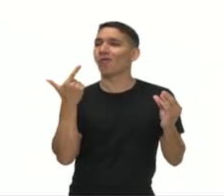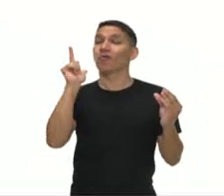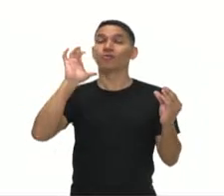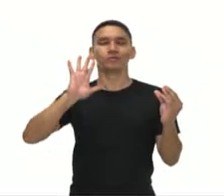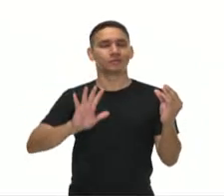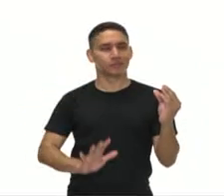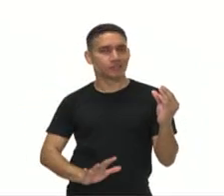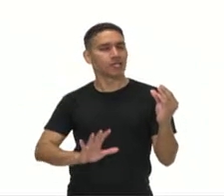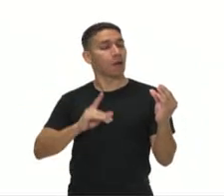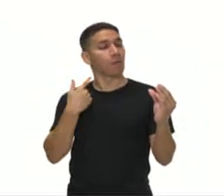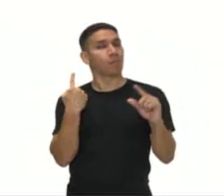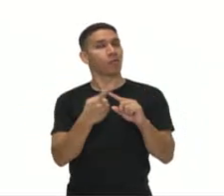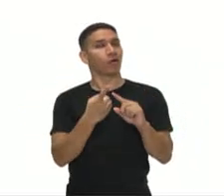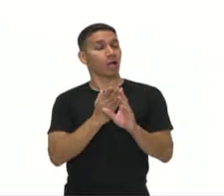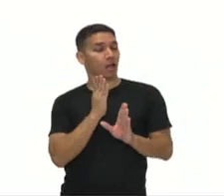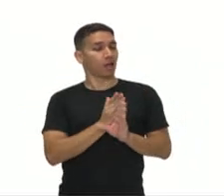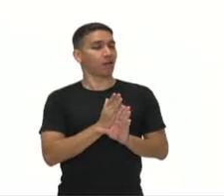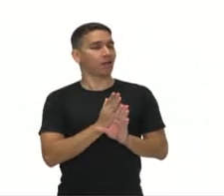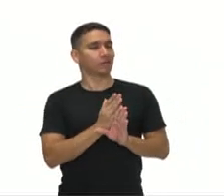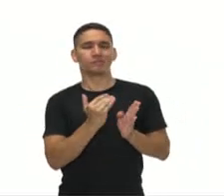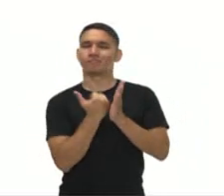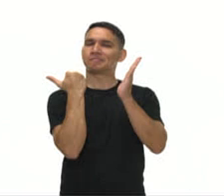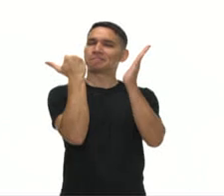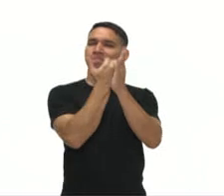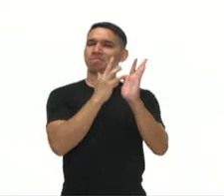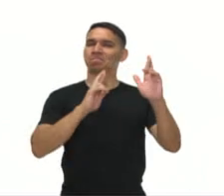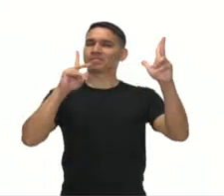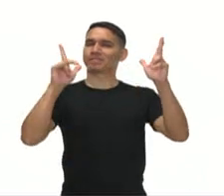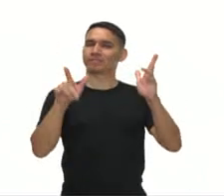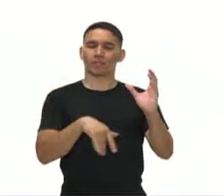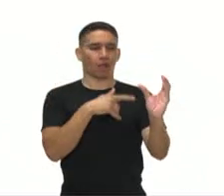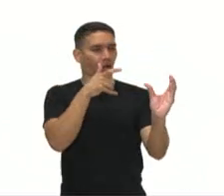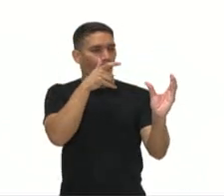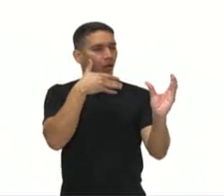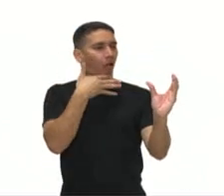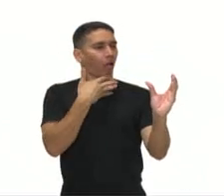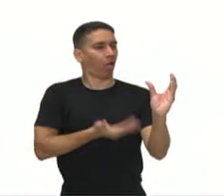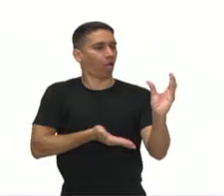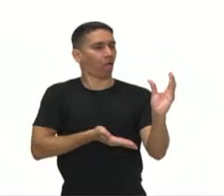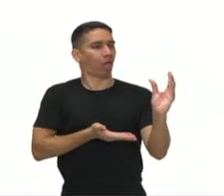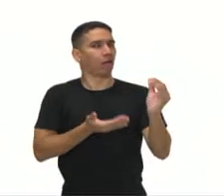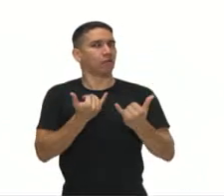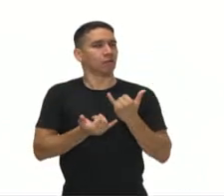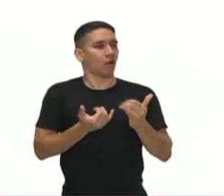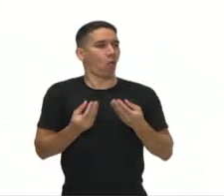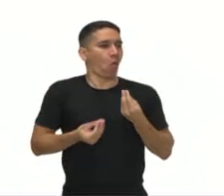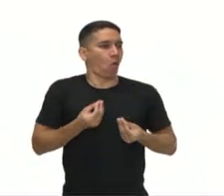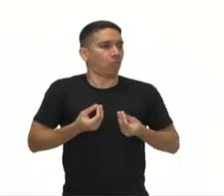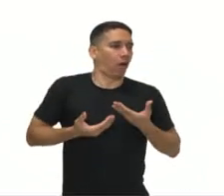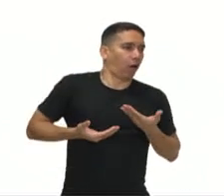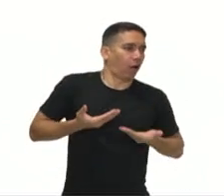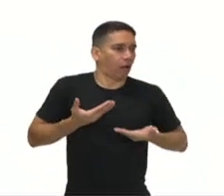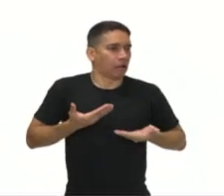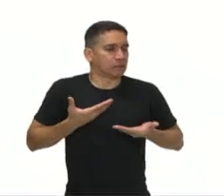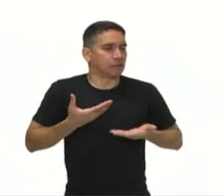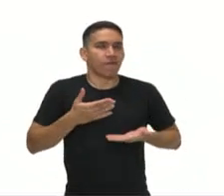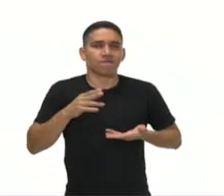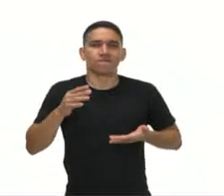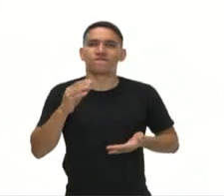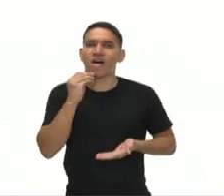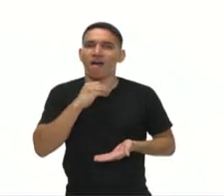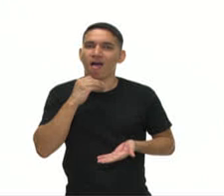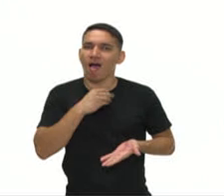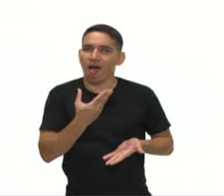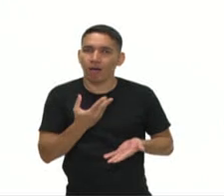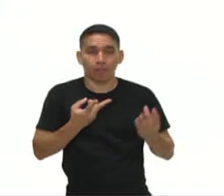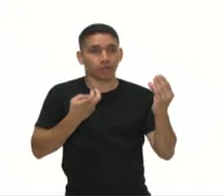outra, descoberta com sobressalto. Perplexo no equilíbrio frágil, até que, vinda da profundeza